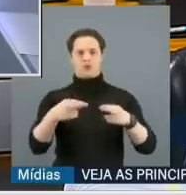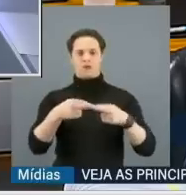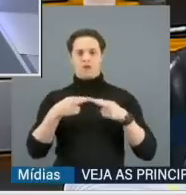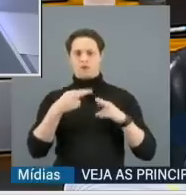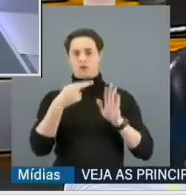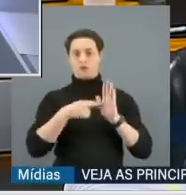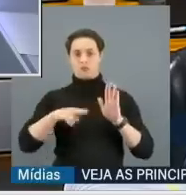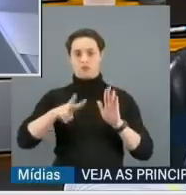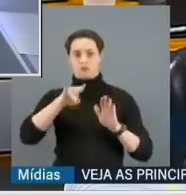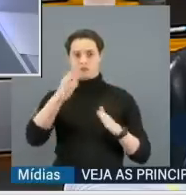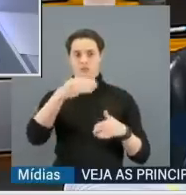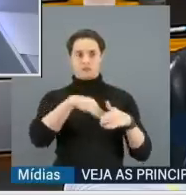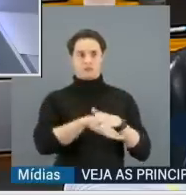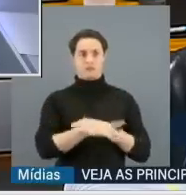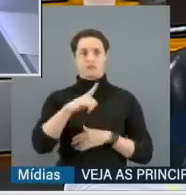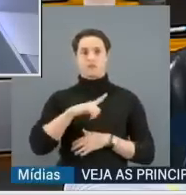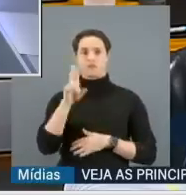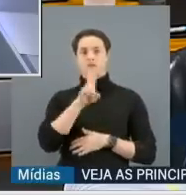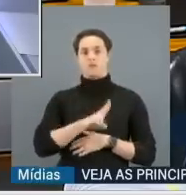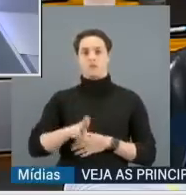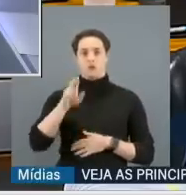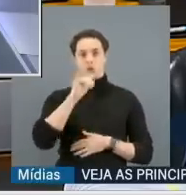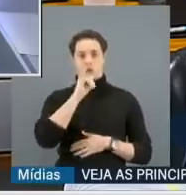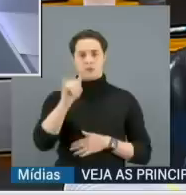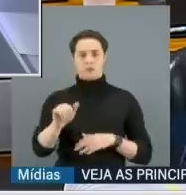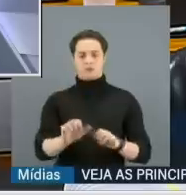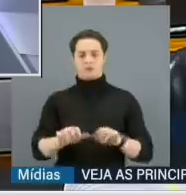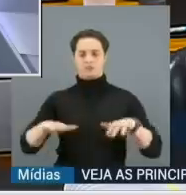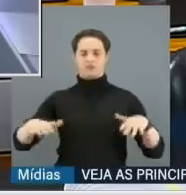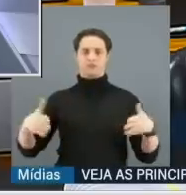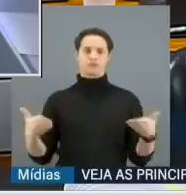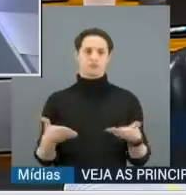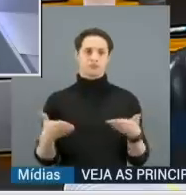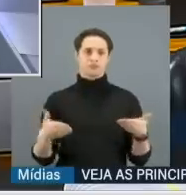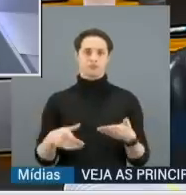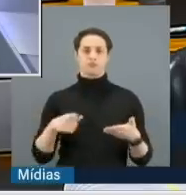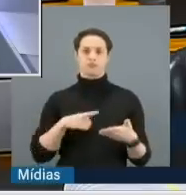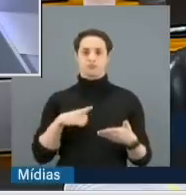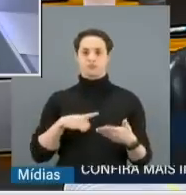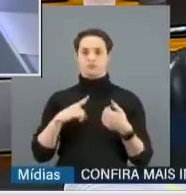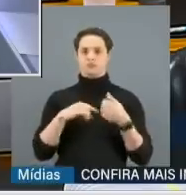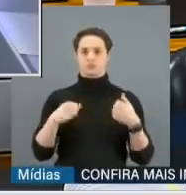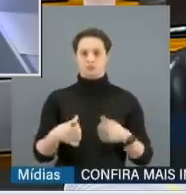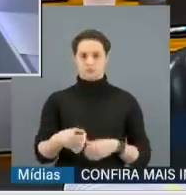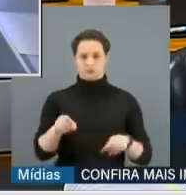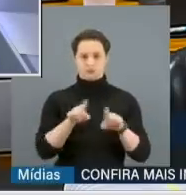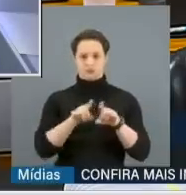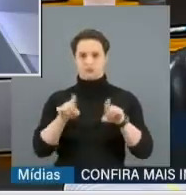digo mais, era dever de todo e qualquer parlamentar, homem ou mulher de